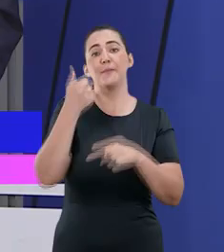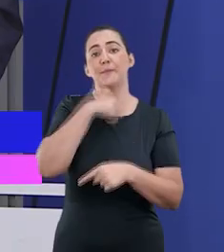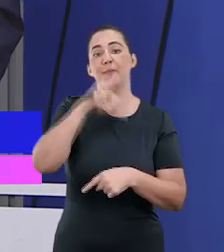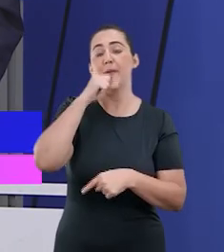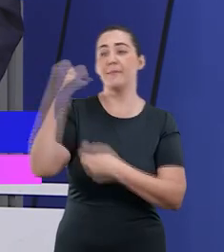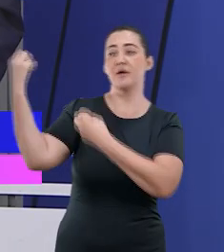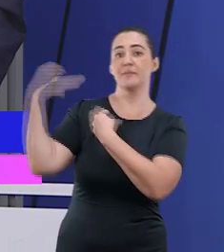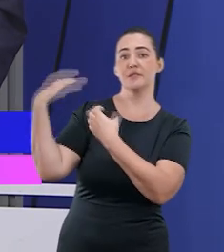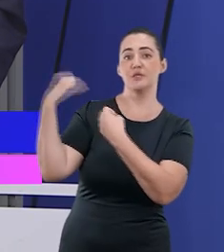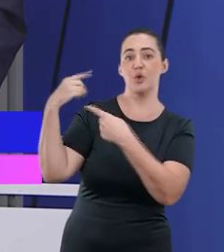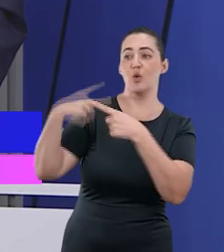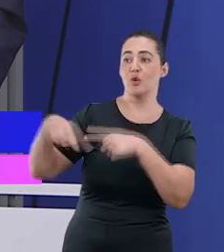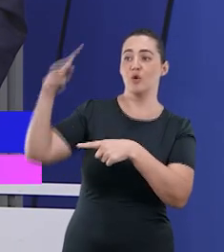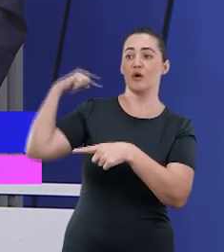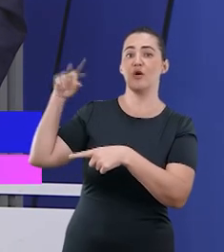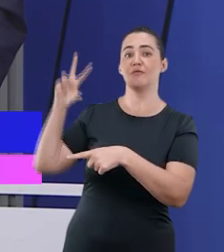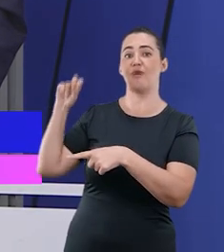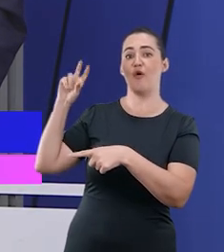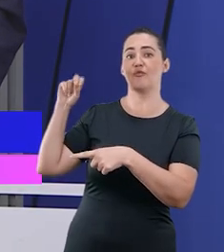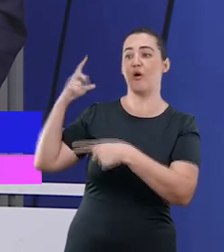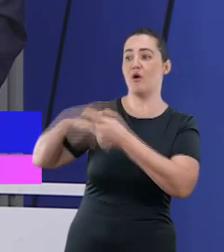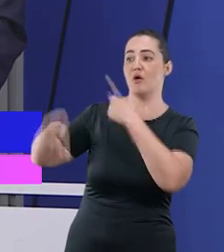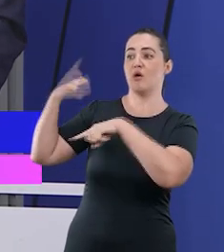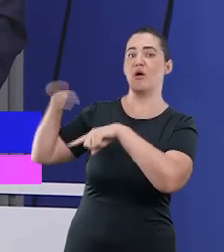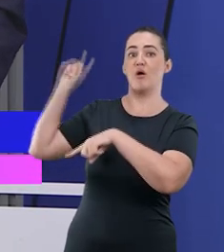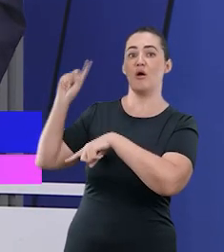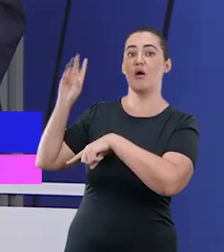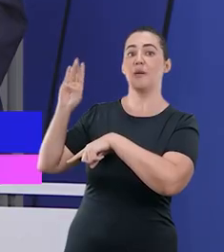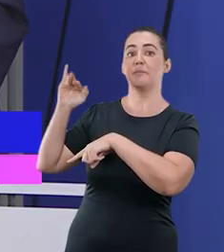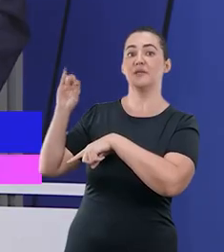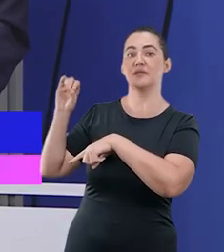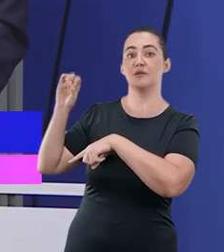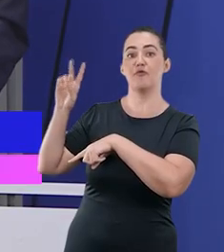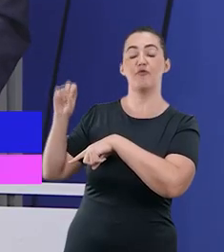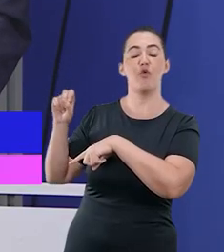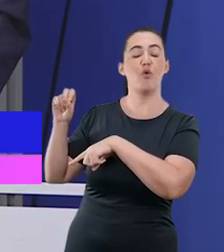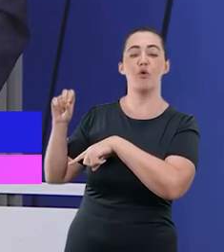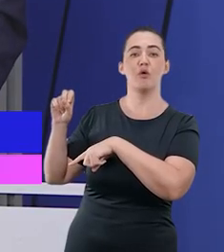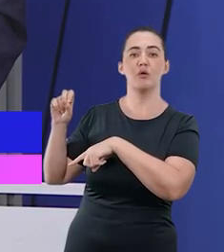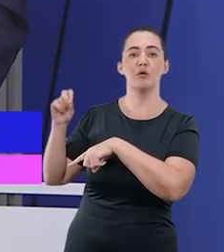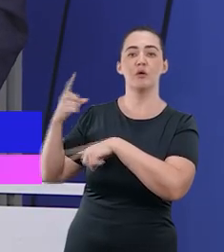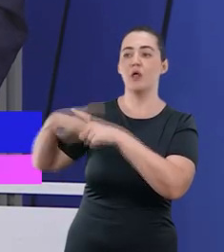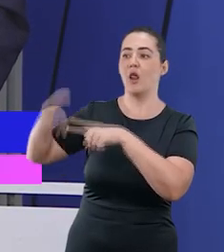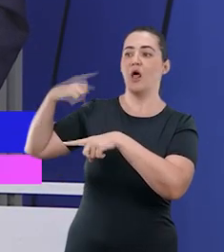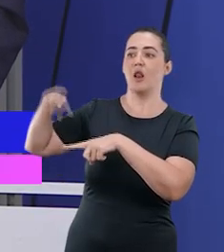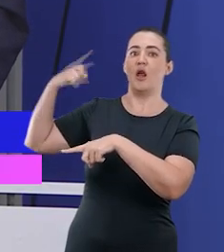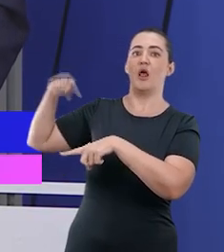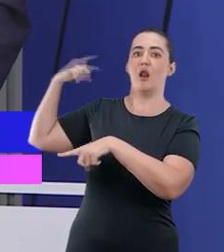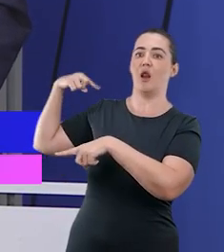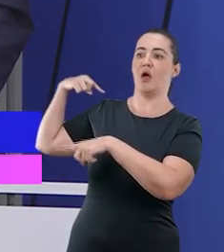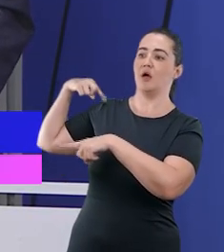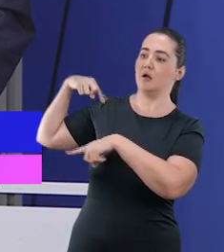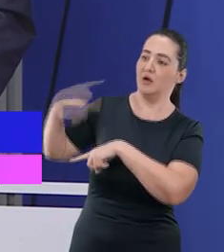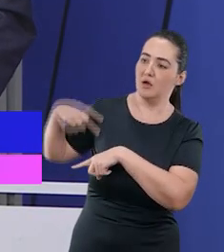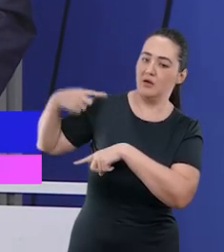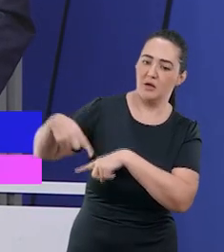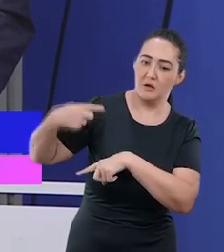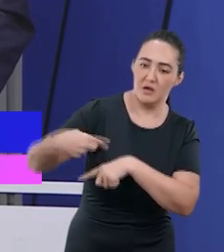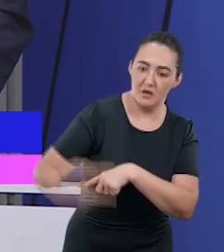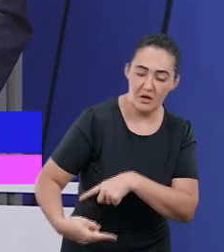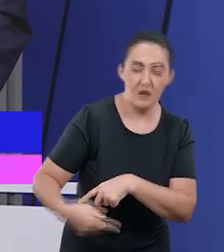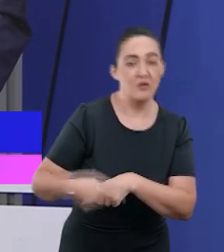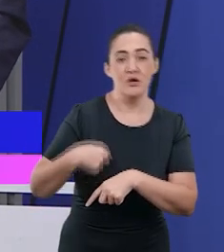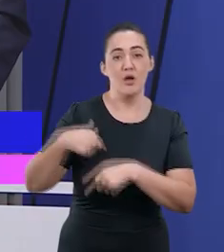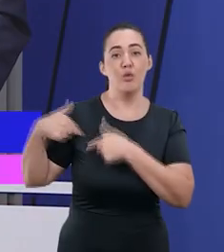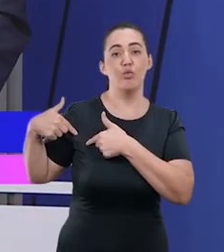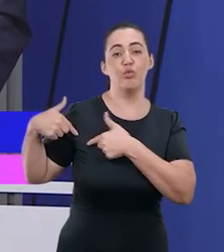fazia, porque a minha avó fazia, porque o meu avô fazia, porque o meu tio fazia. Então, porque eles faziam, eu então aprendi que é para fazer também.